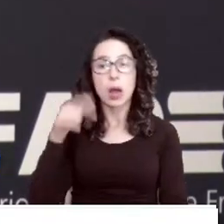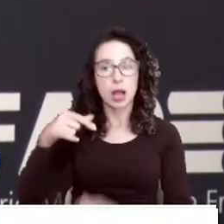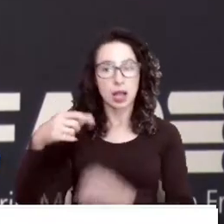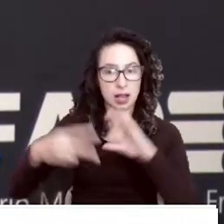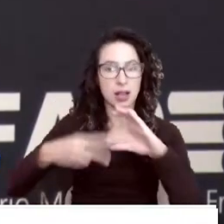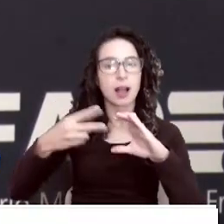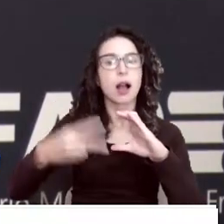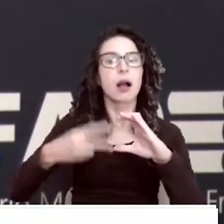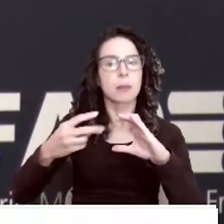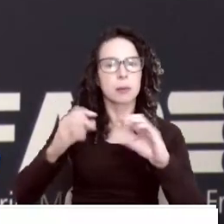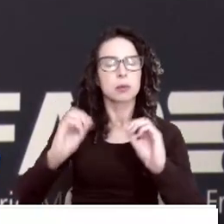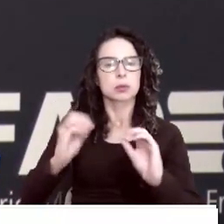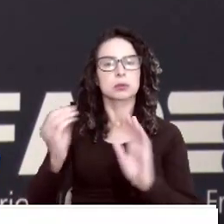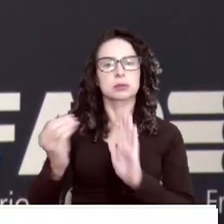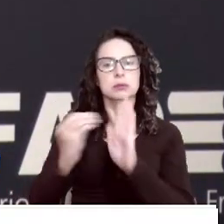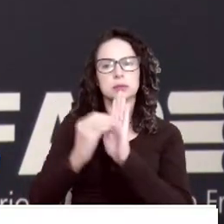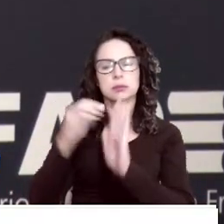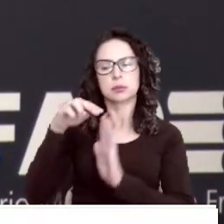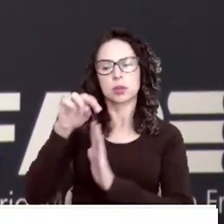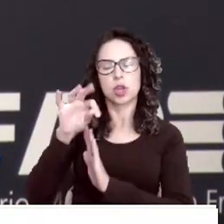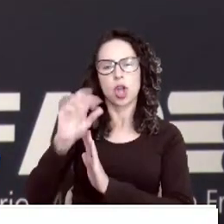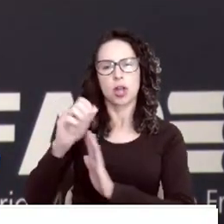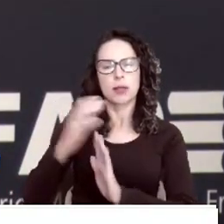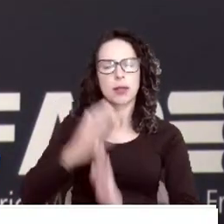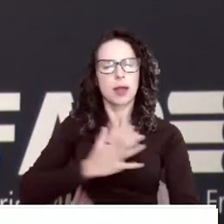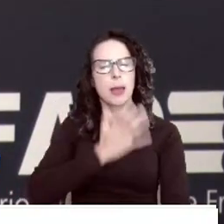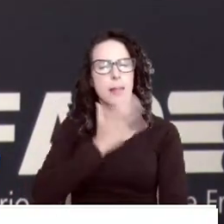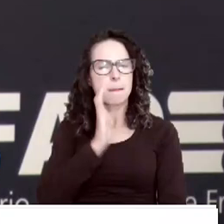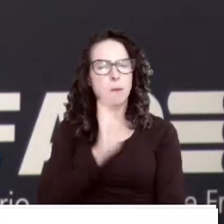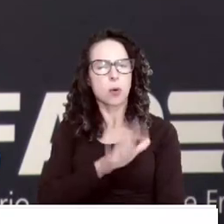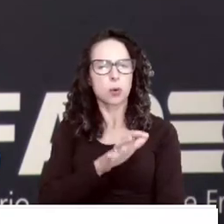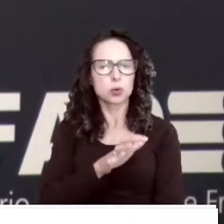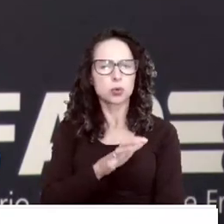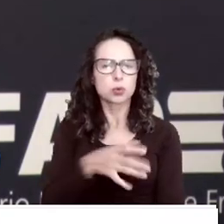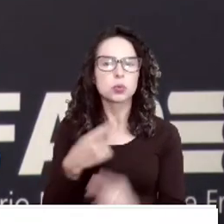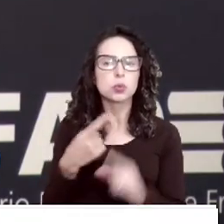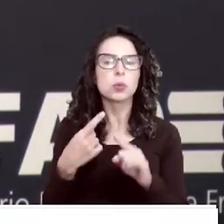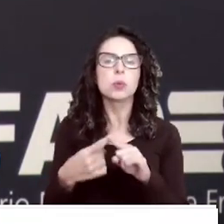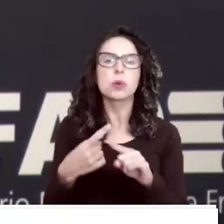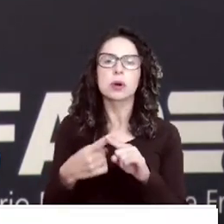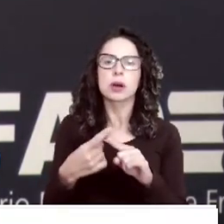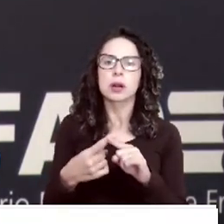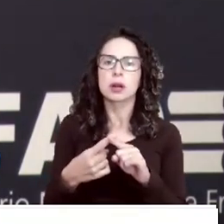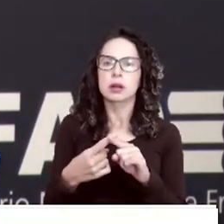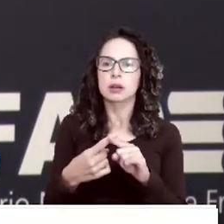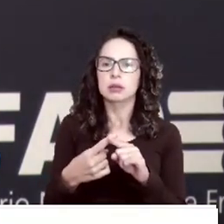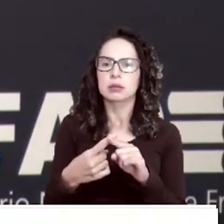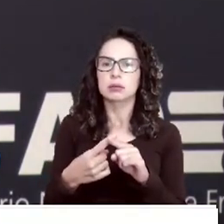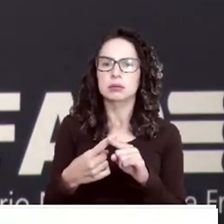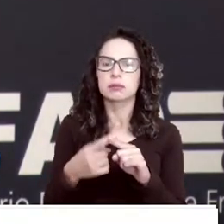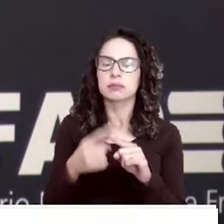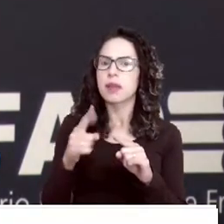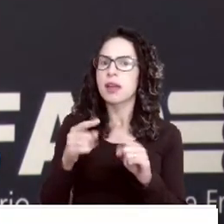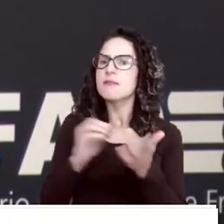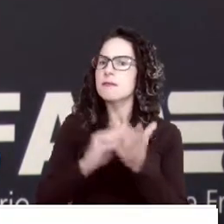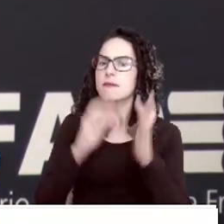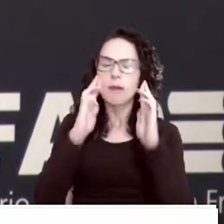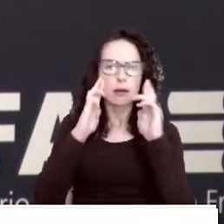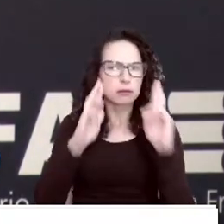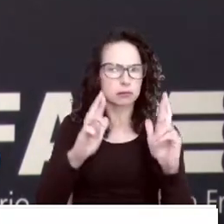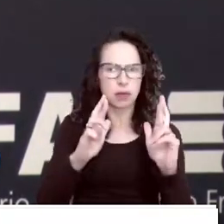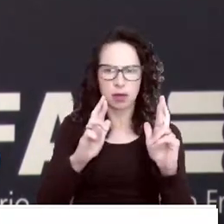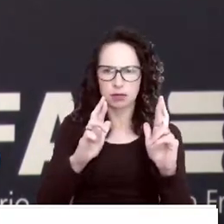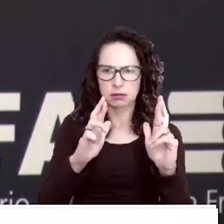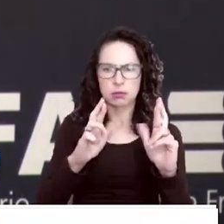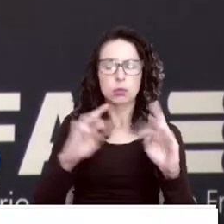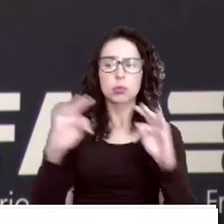poderia emitir uma nota de repúdio, porque isso é um desrespeito com a